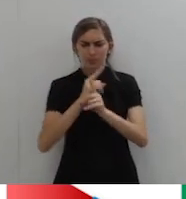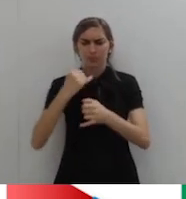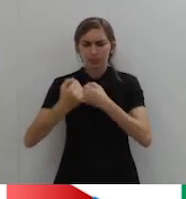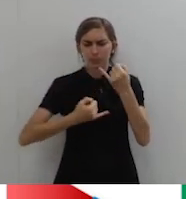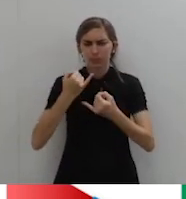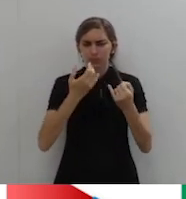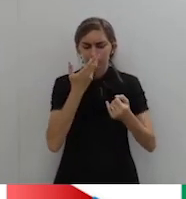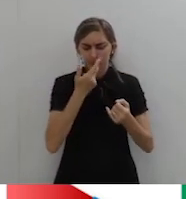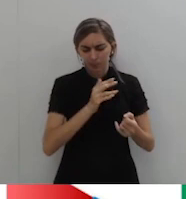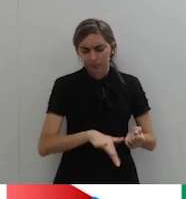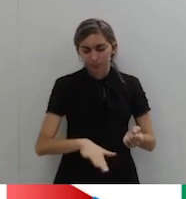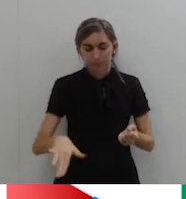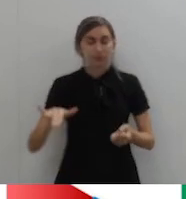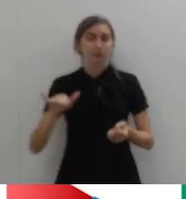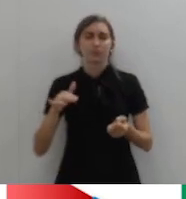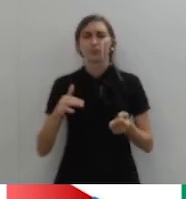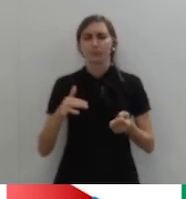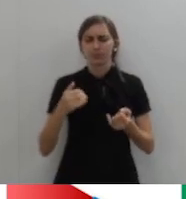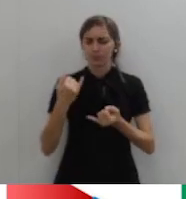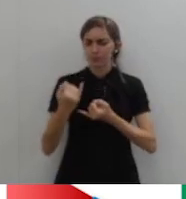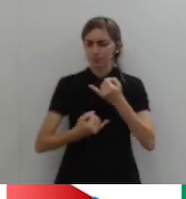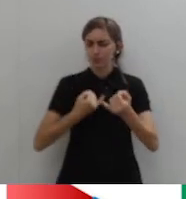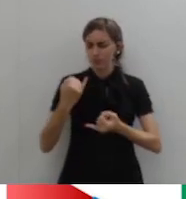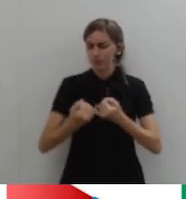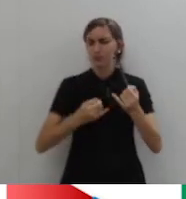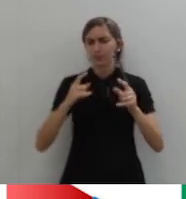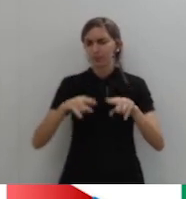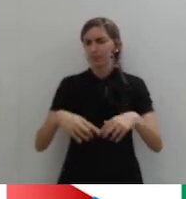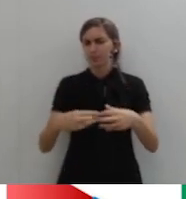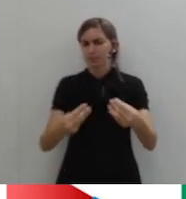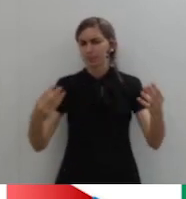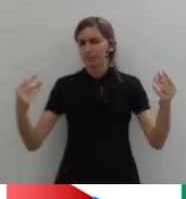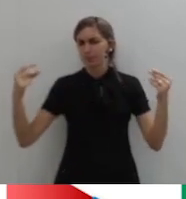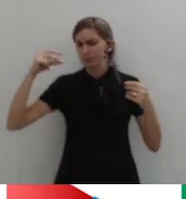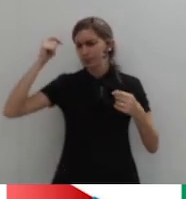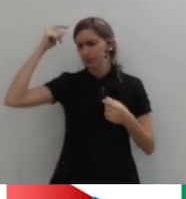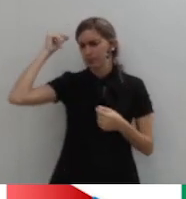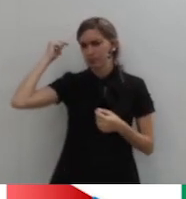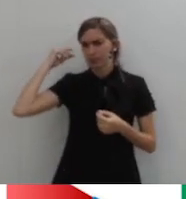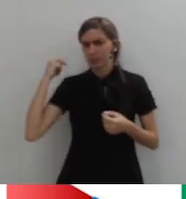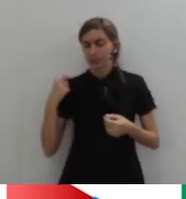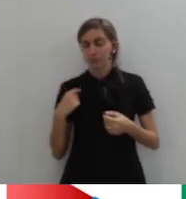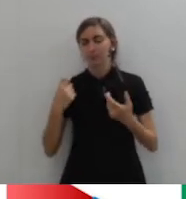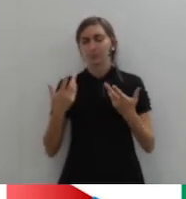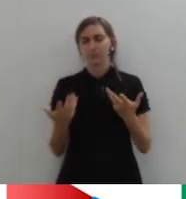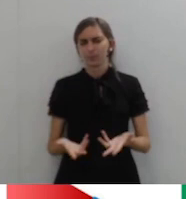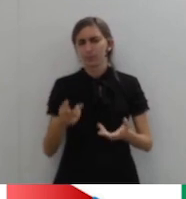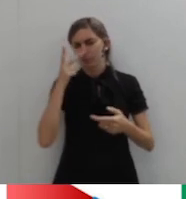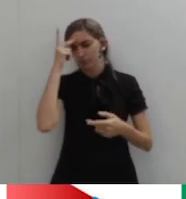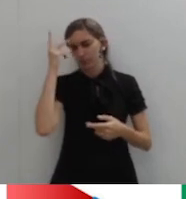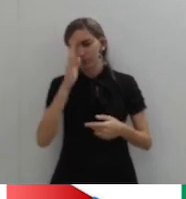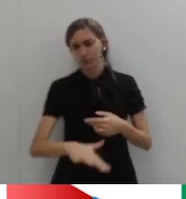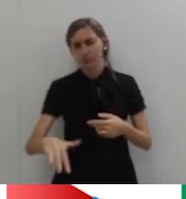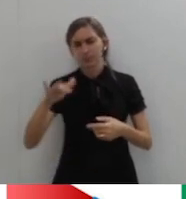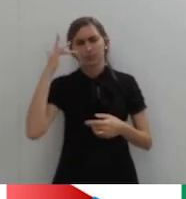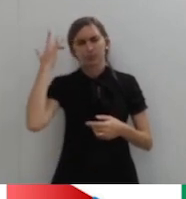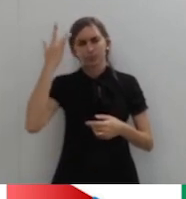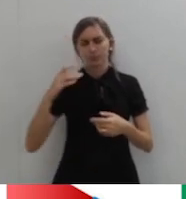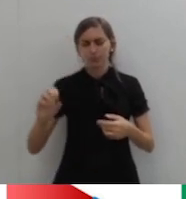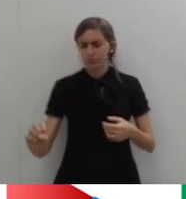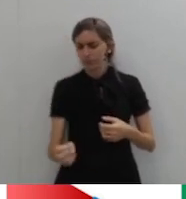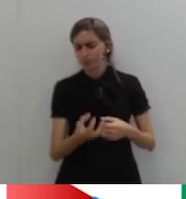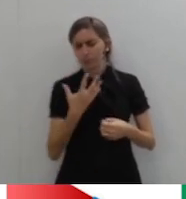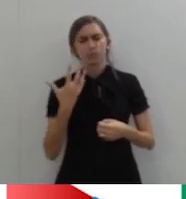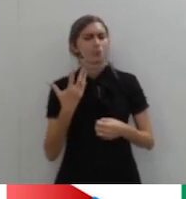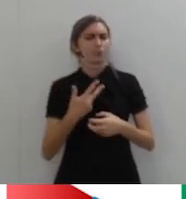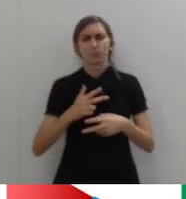brinquedos infantis. Ou seja, o ato de brincar é muito antigo a gente, né? Então as pessoas acham que é coisa